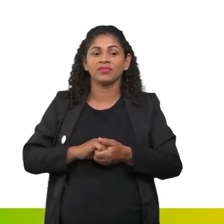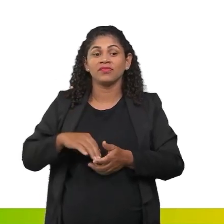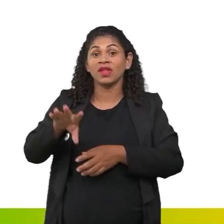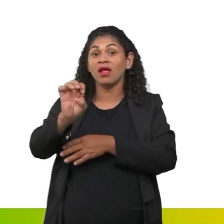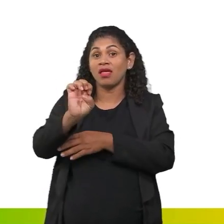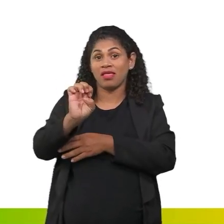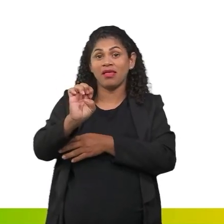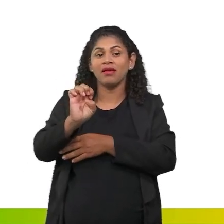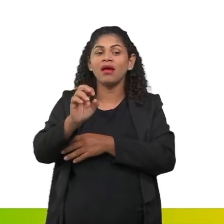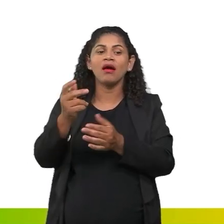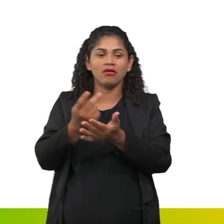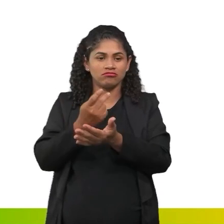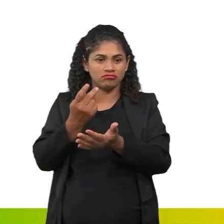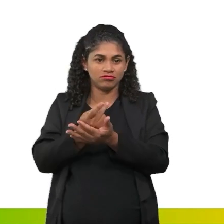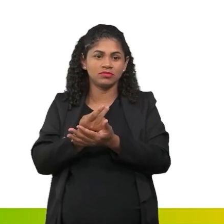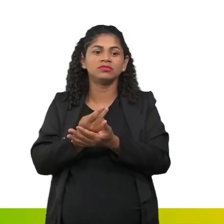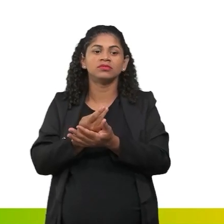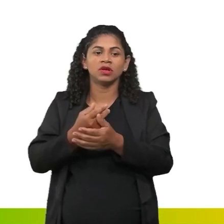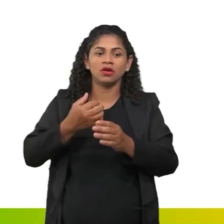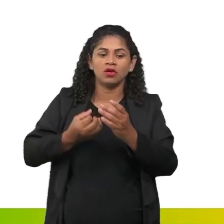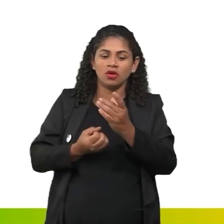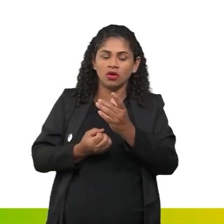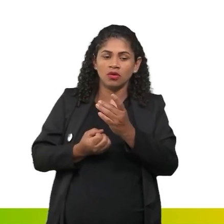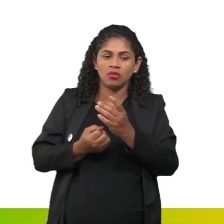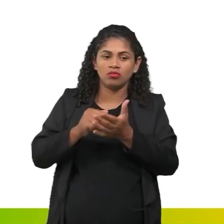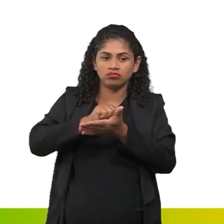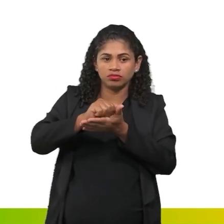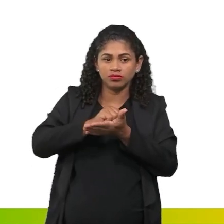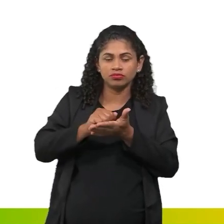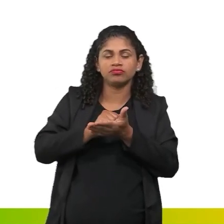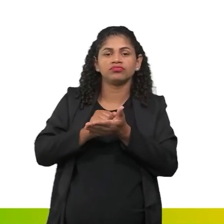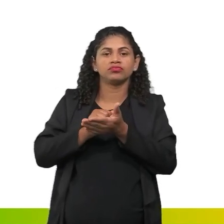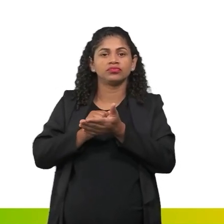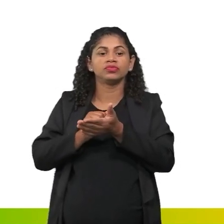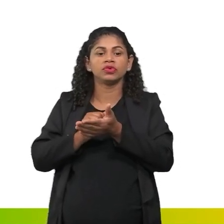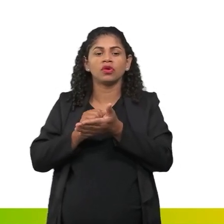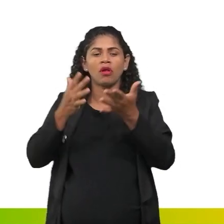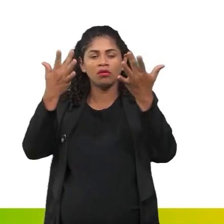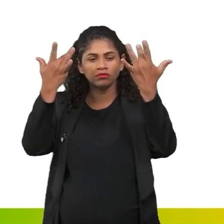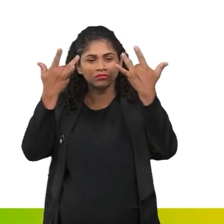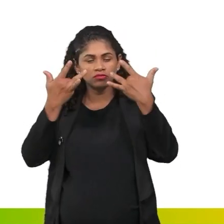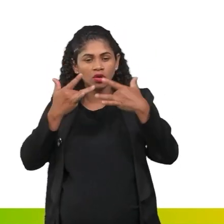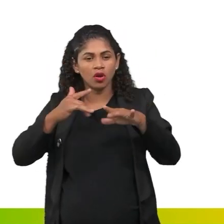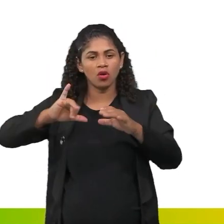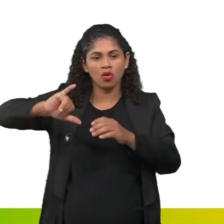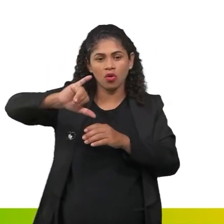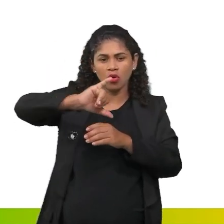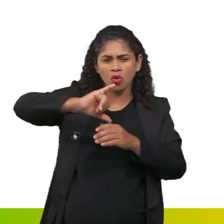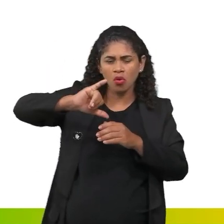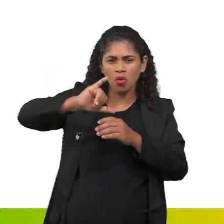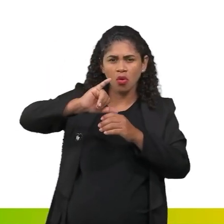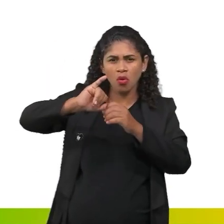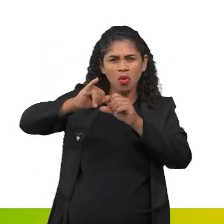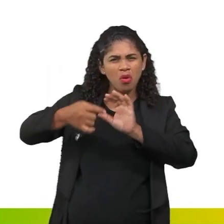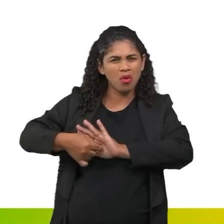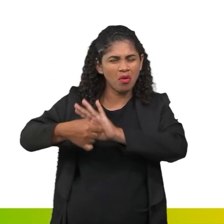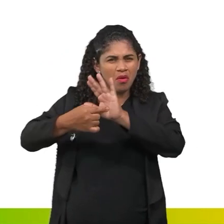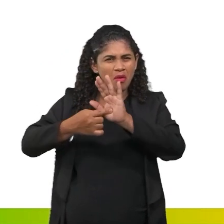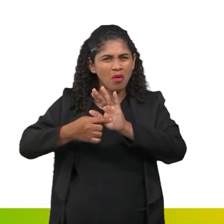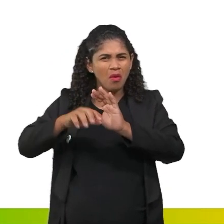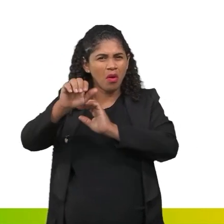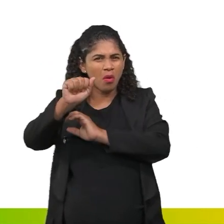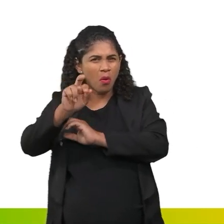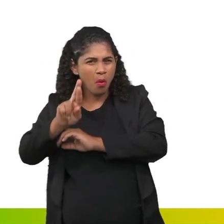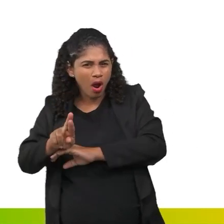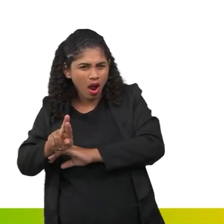letra E. A saponificação ocorre naturalmente quando óleos são expostos ao ar, sem necessidade